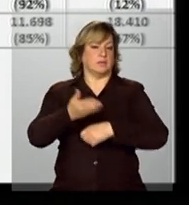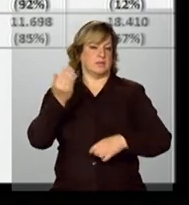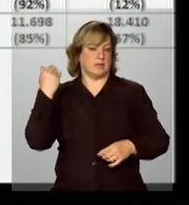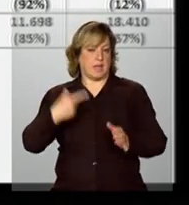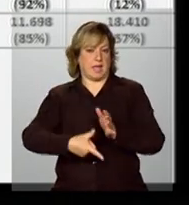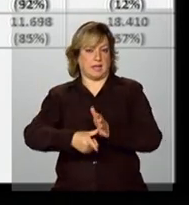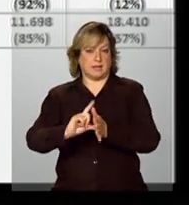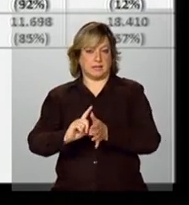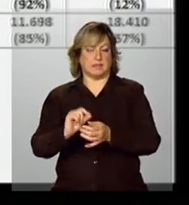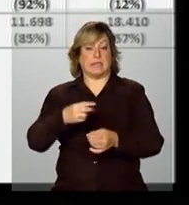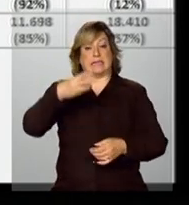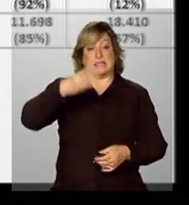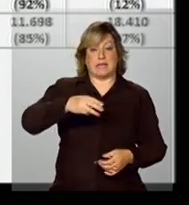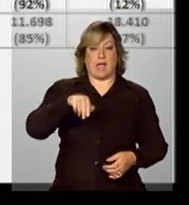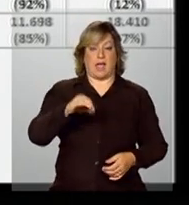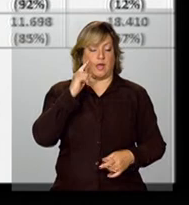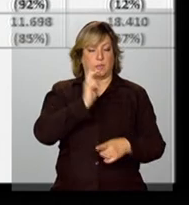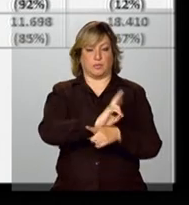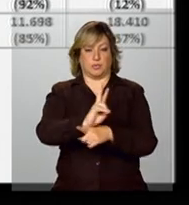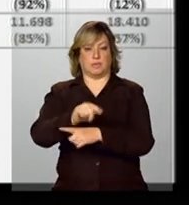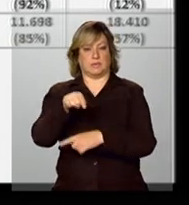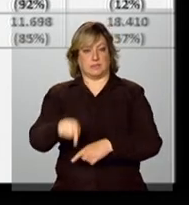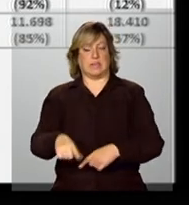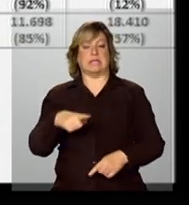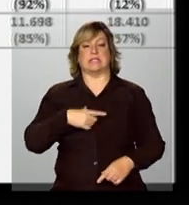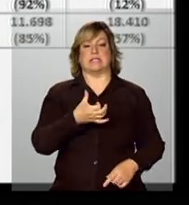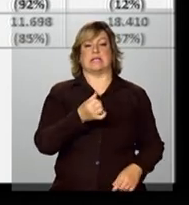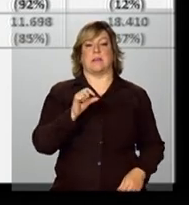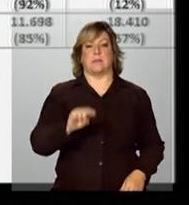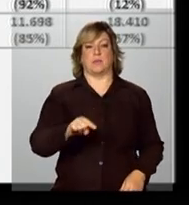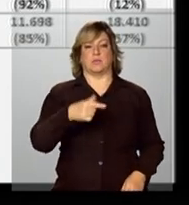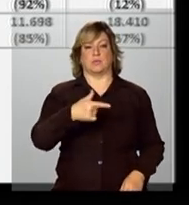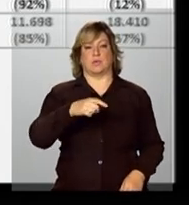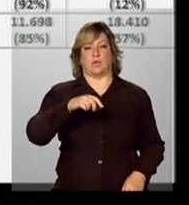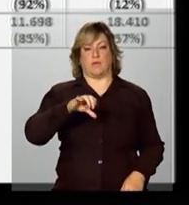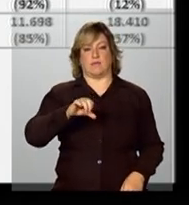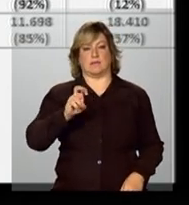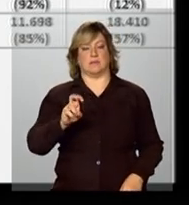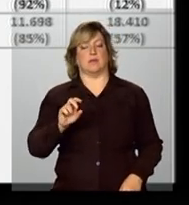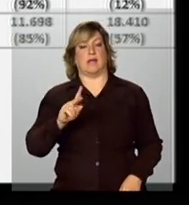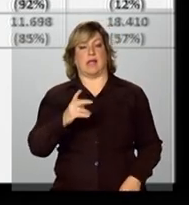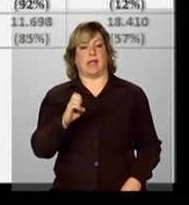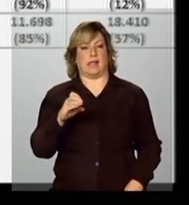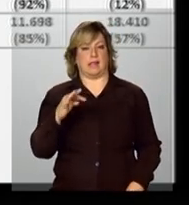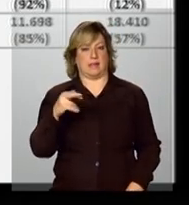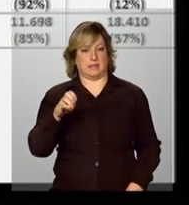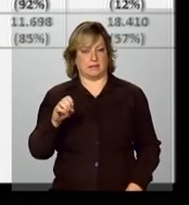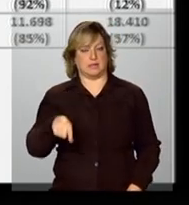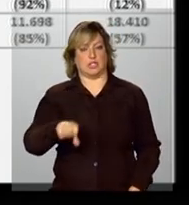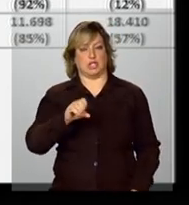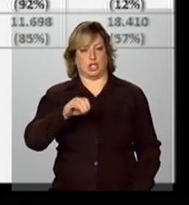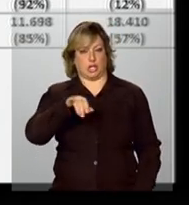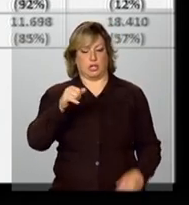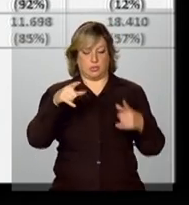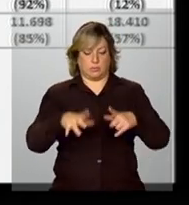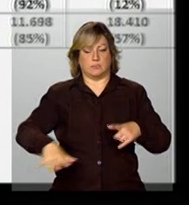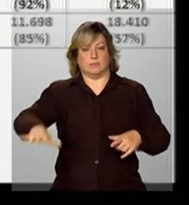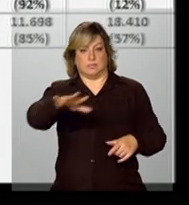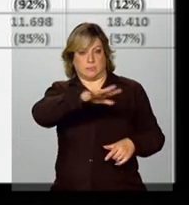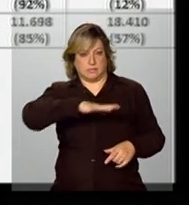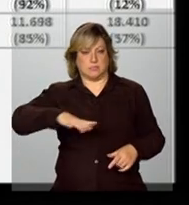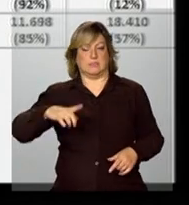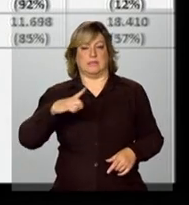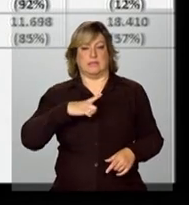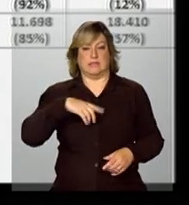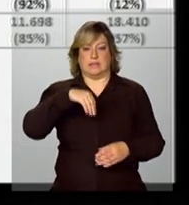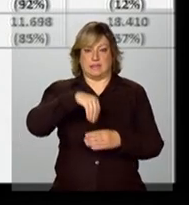ano de monitoramento da moratória. A gente tinha 6.295 hectares de soja em áreas desflorestadas dentro do